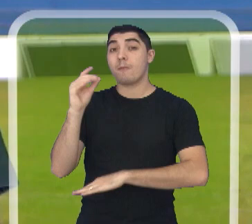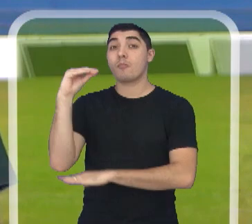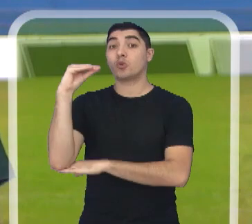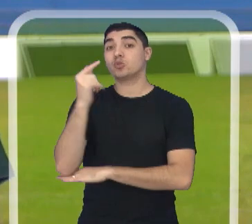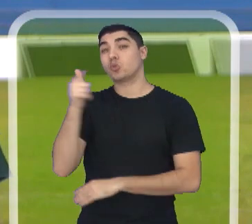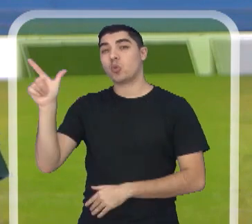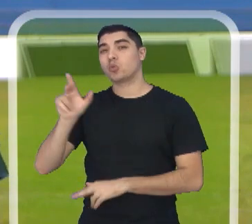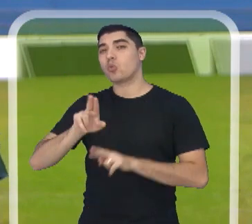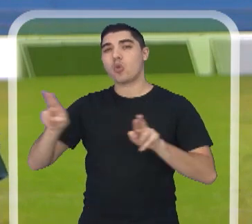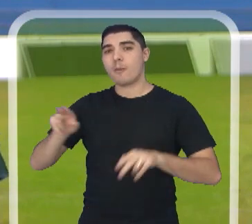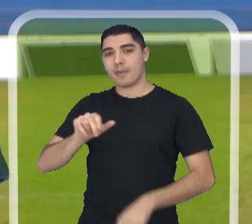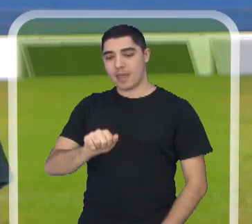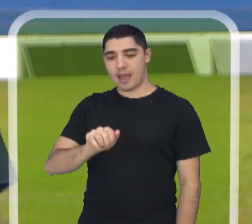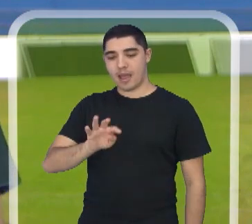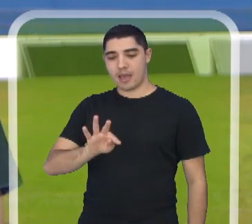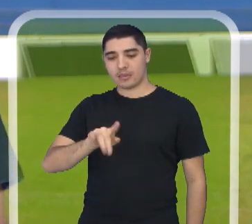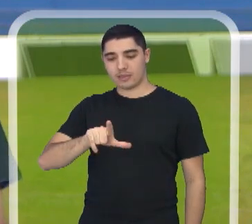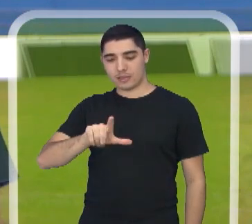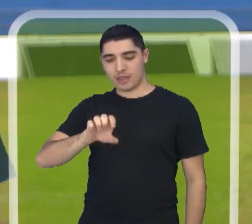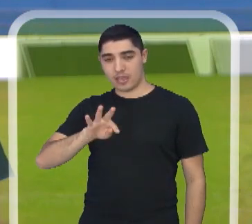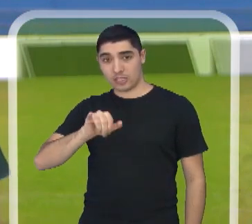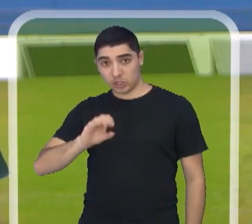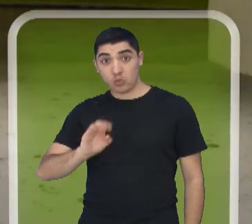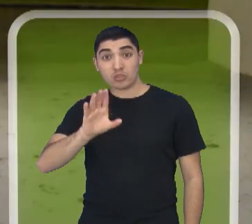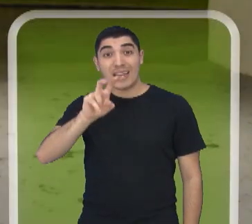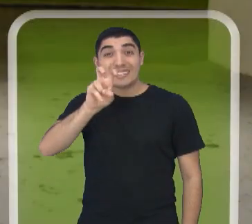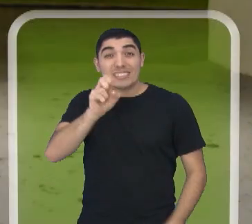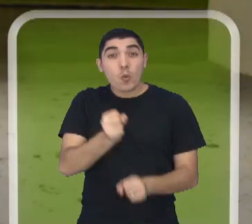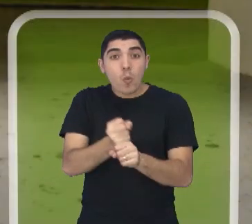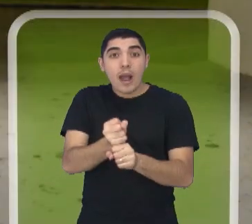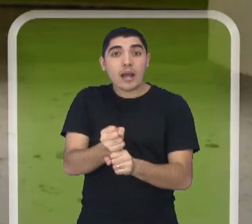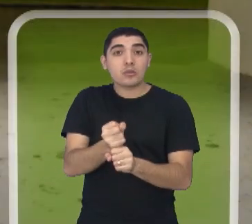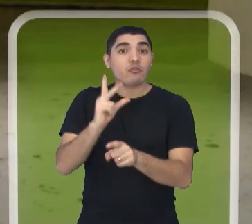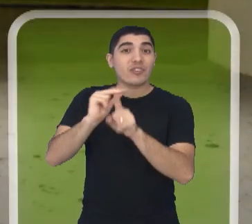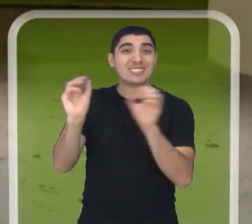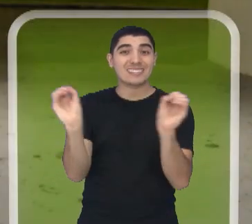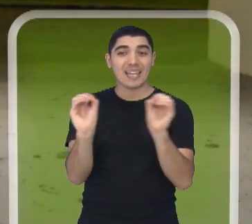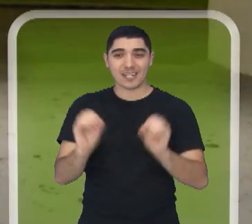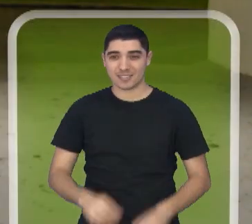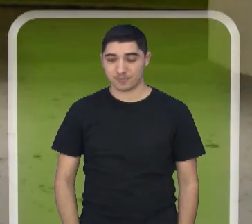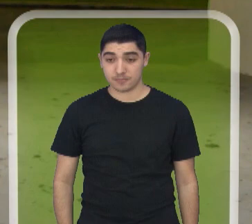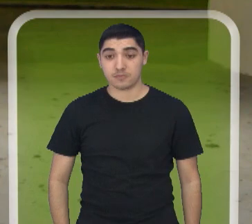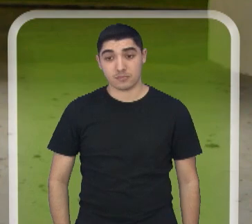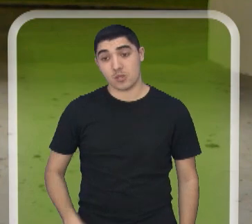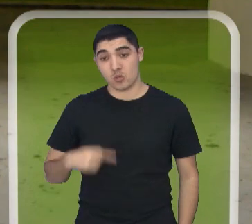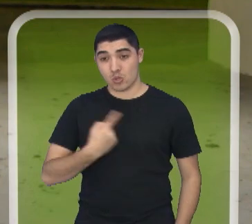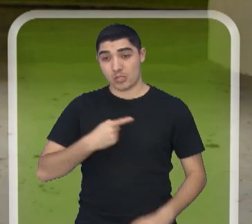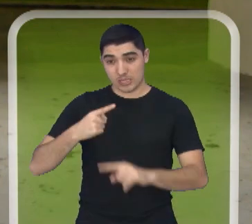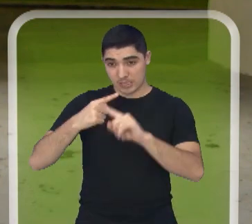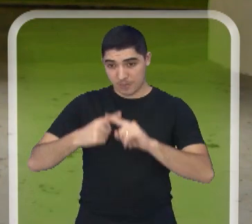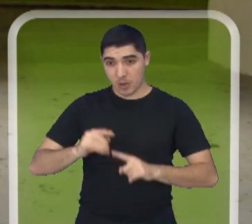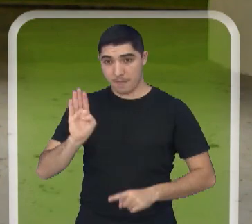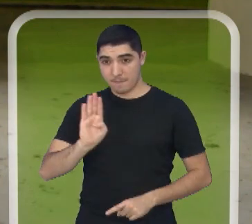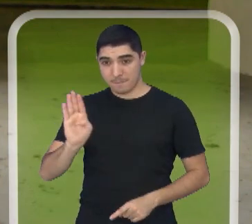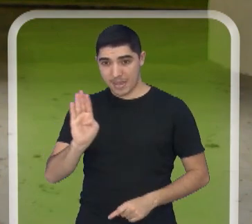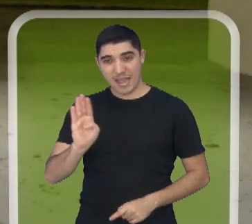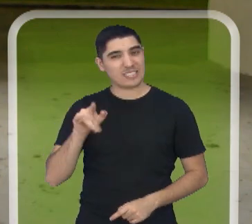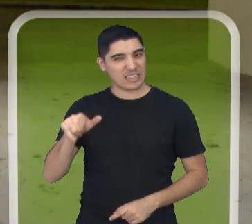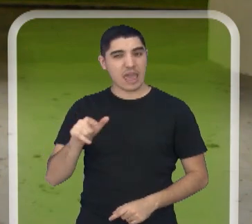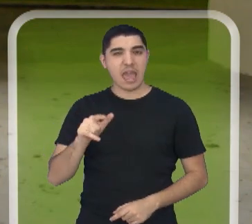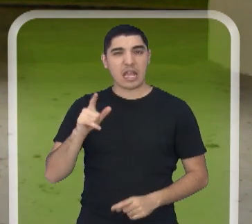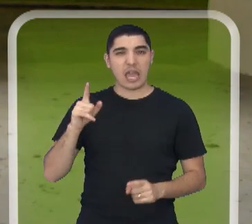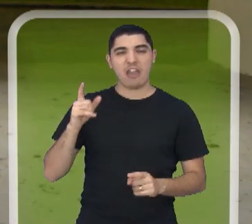Atlético, que não vence uma partida há 5 anos. Na Bezinha não tem adversário fácil. Todos os jogos